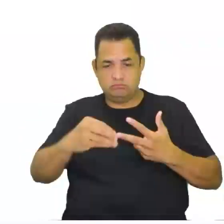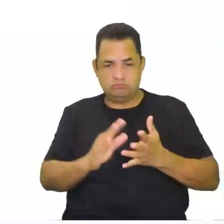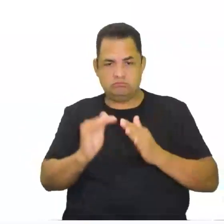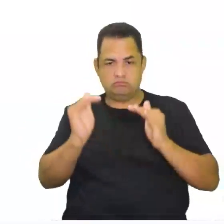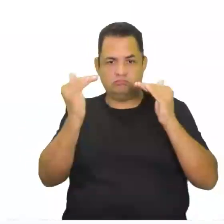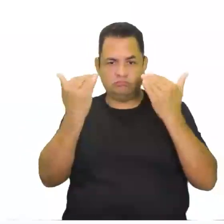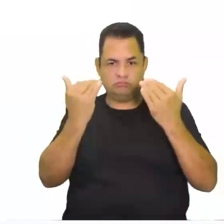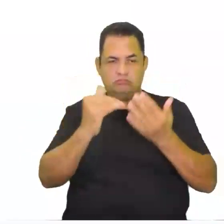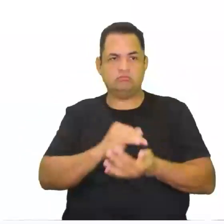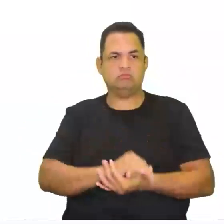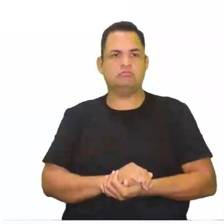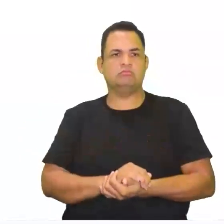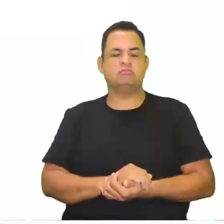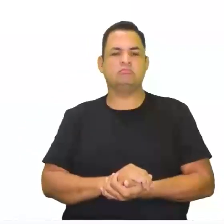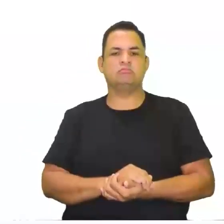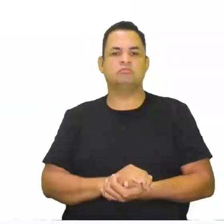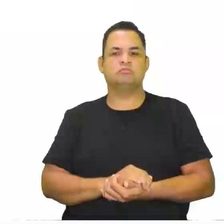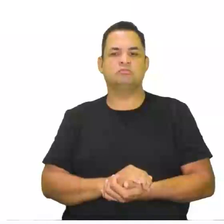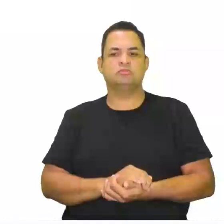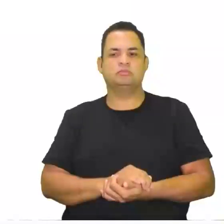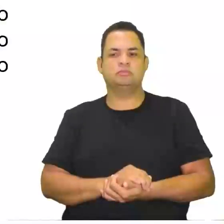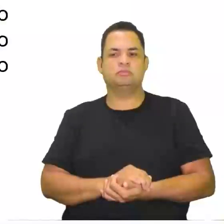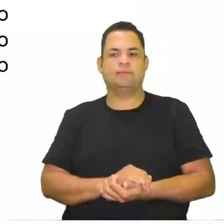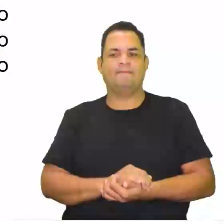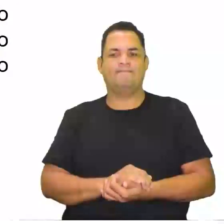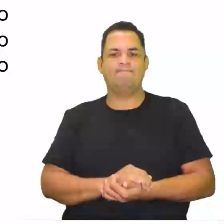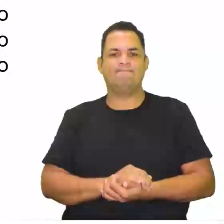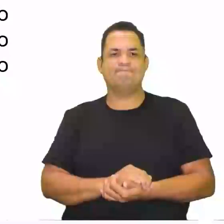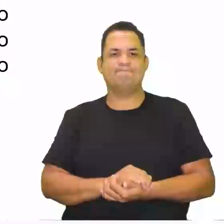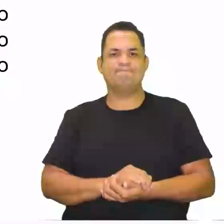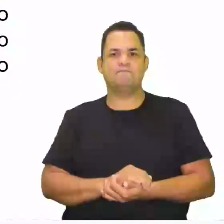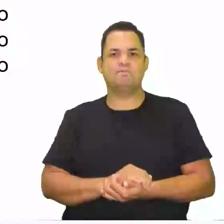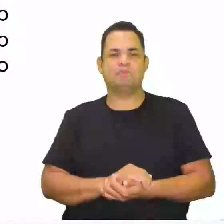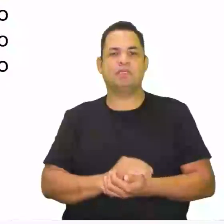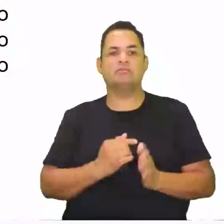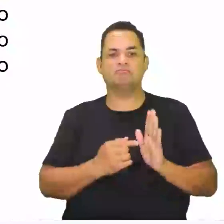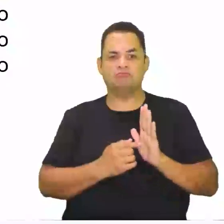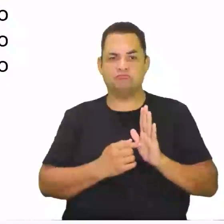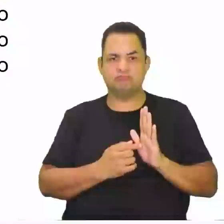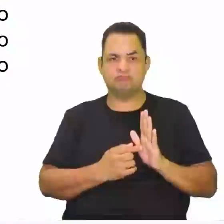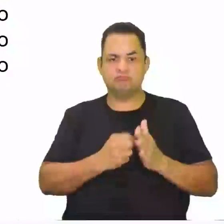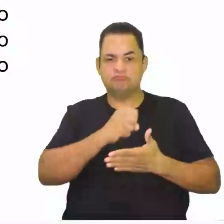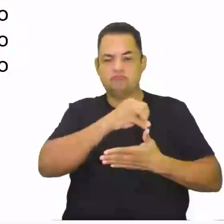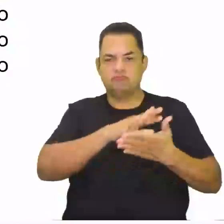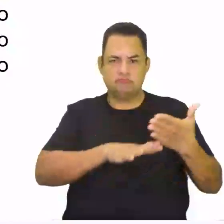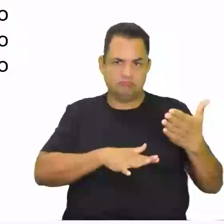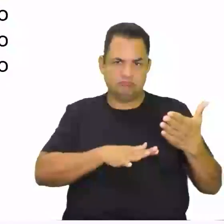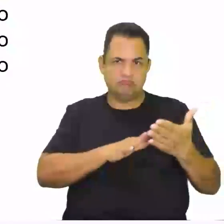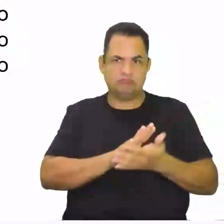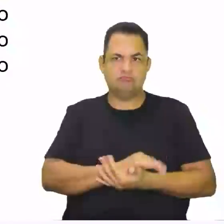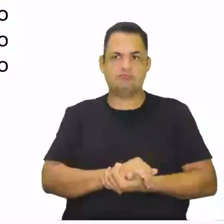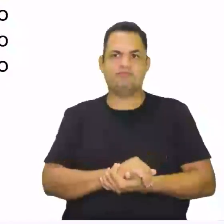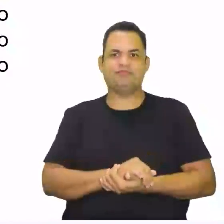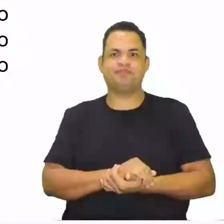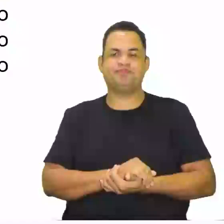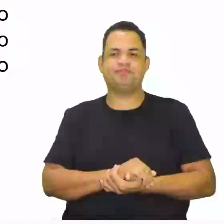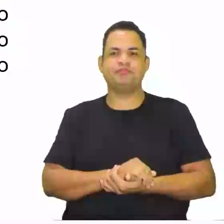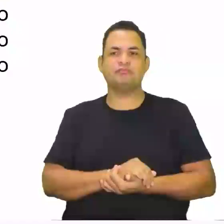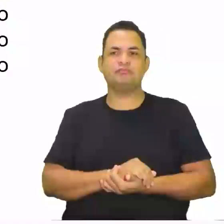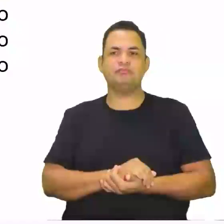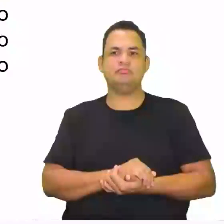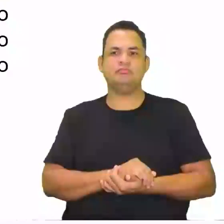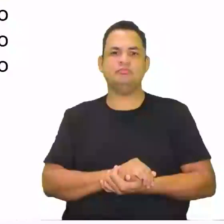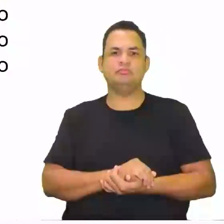Se Liga no Enem. E como sempre, a gente trouxe uma questão que caiu no Enem, que fala o seguinte. Essa